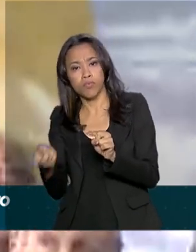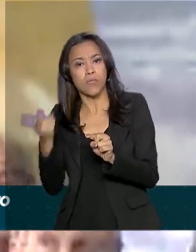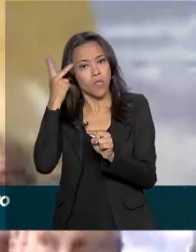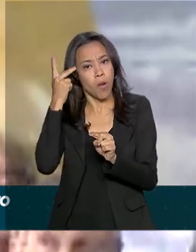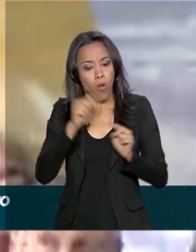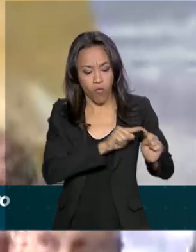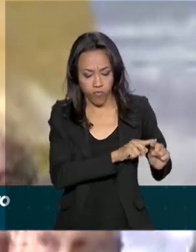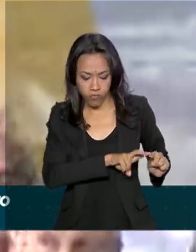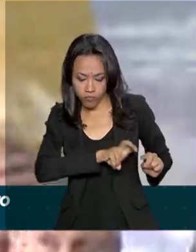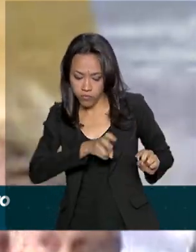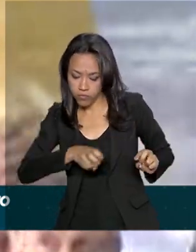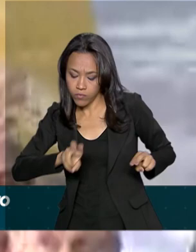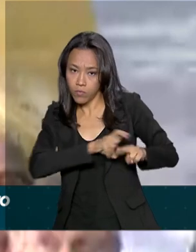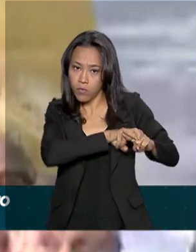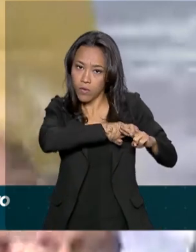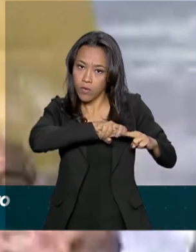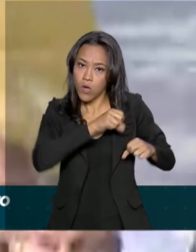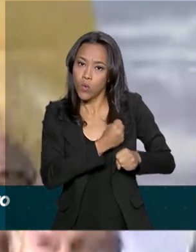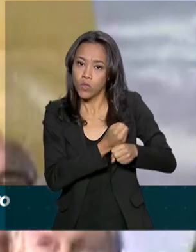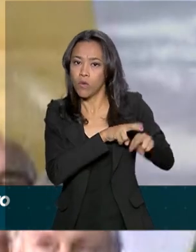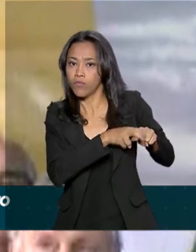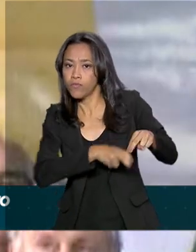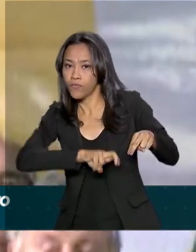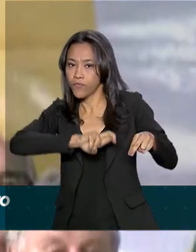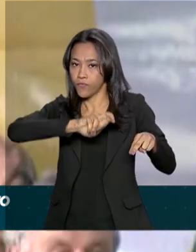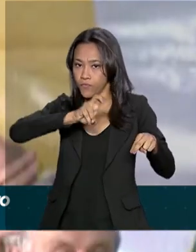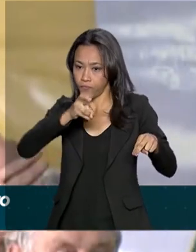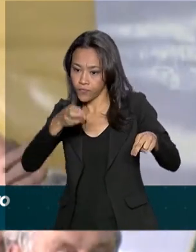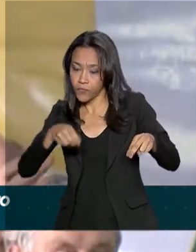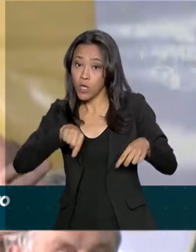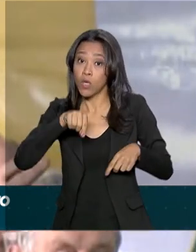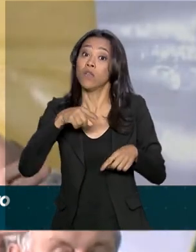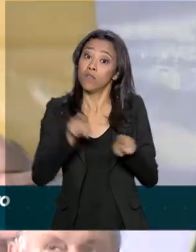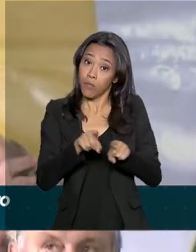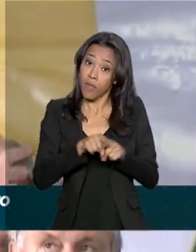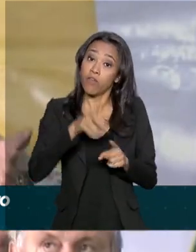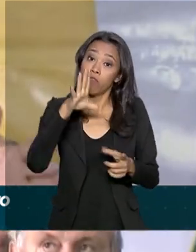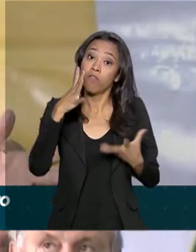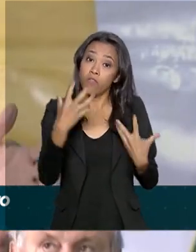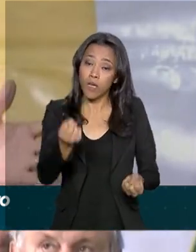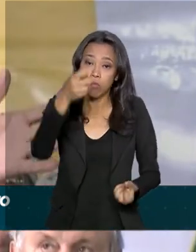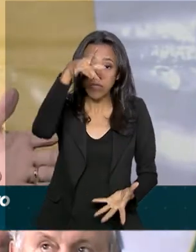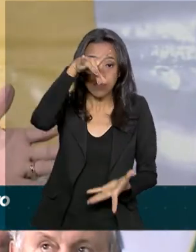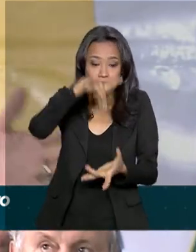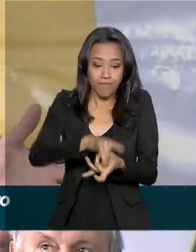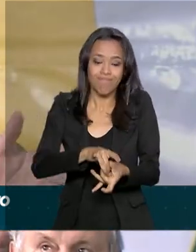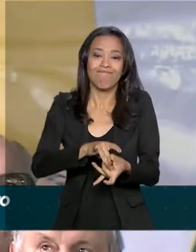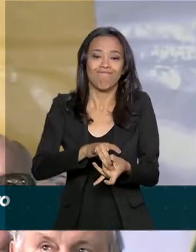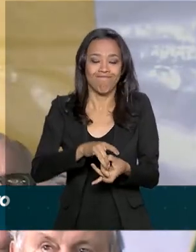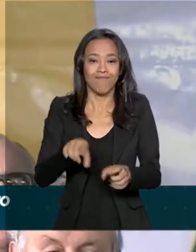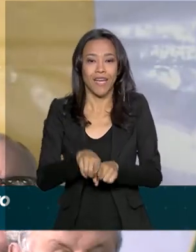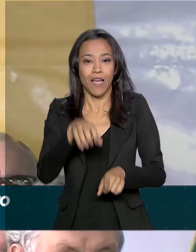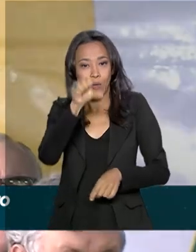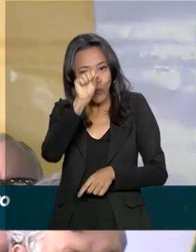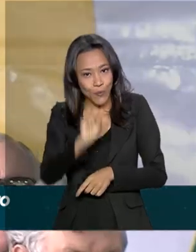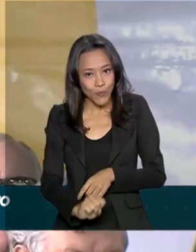não. Faremos a integração com o Sul, se Deus quiser, depois de 23.